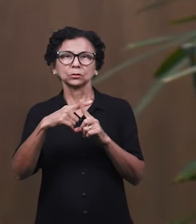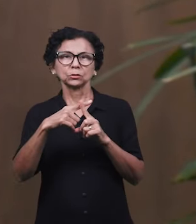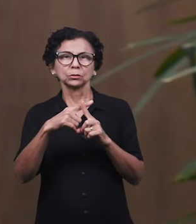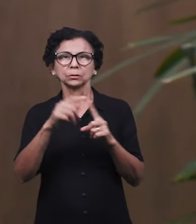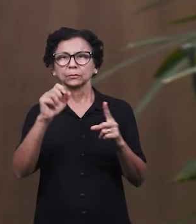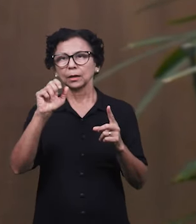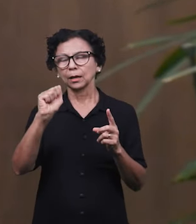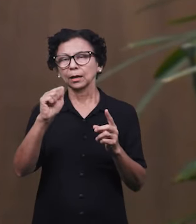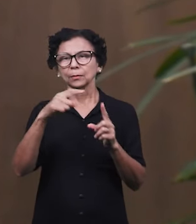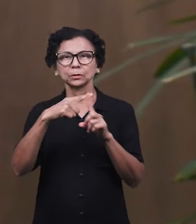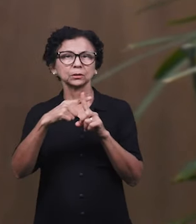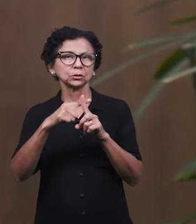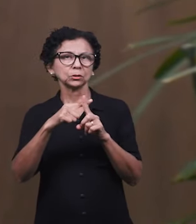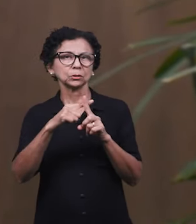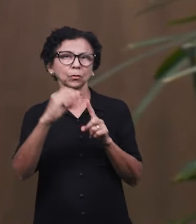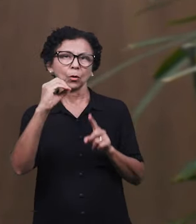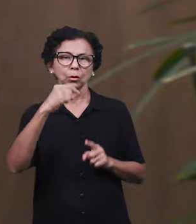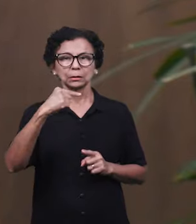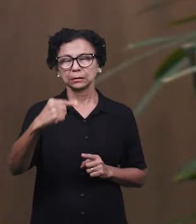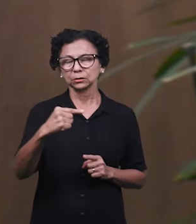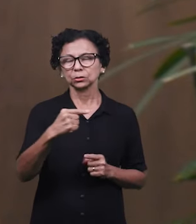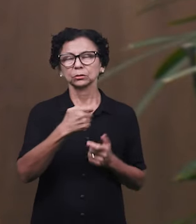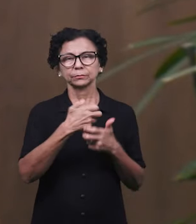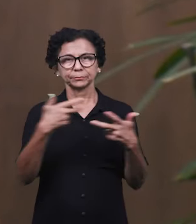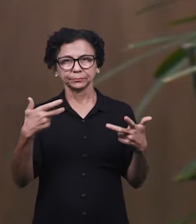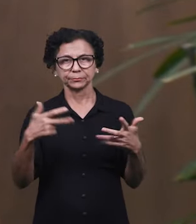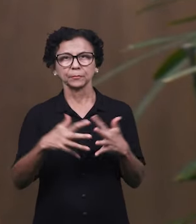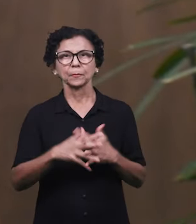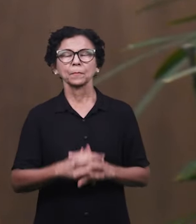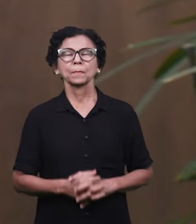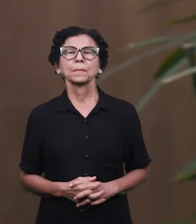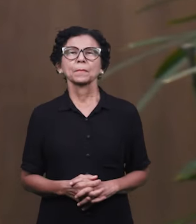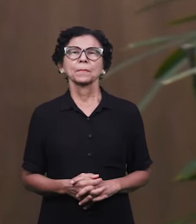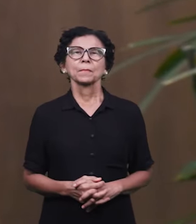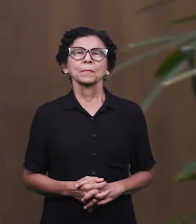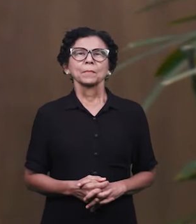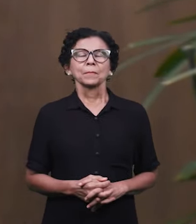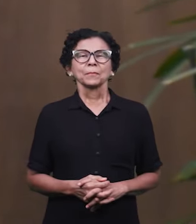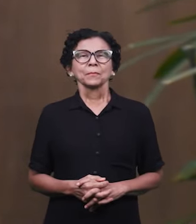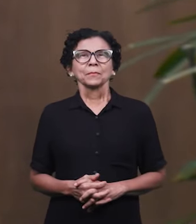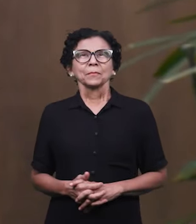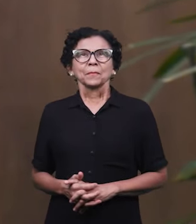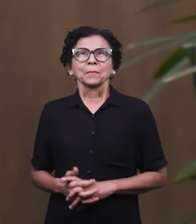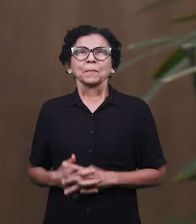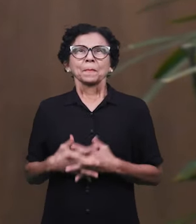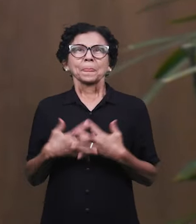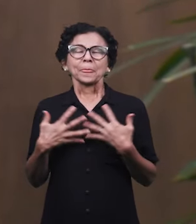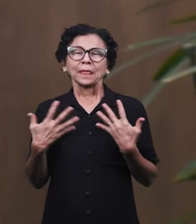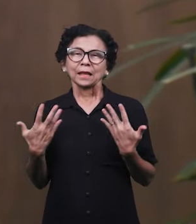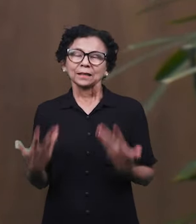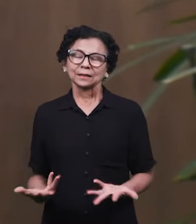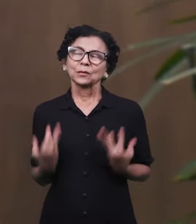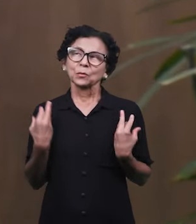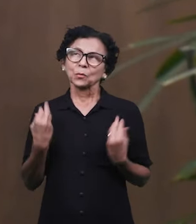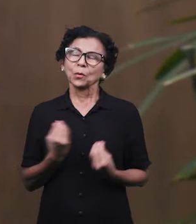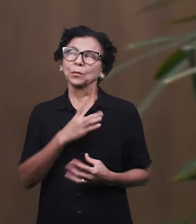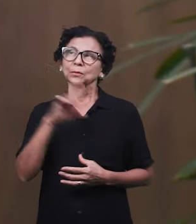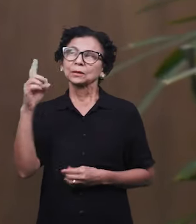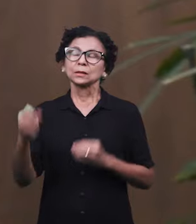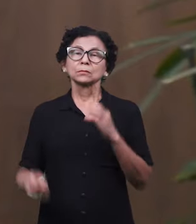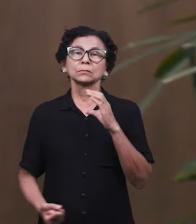realizasse técnicas de engenharia genética para construir, para formar Eva. E há estudos